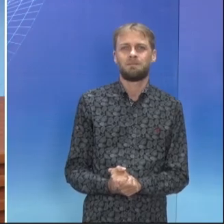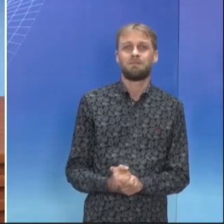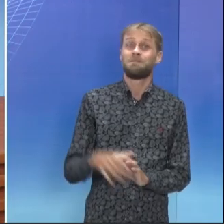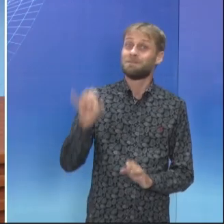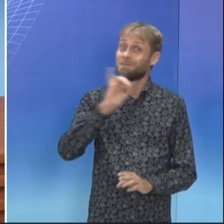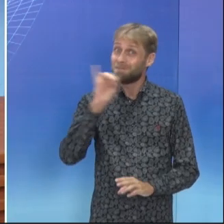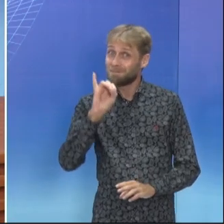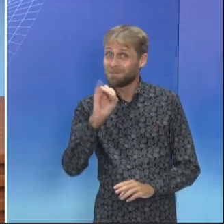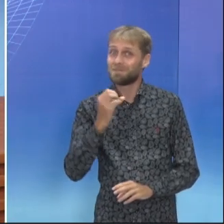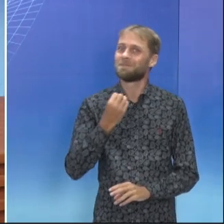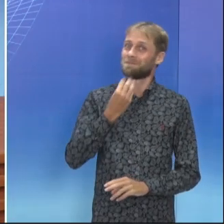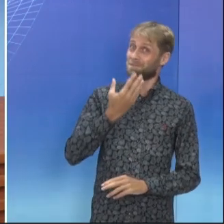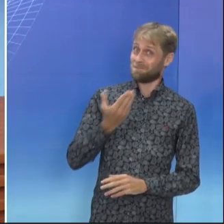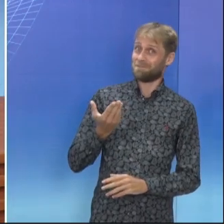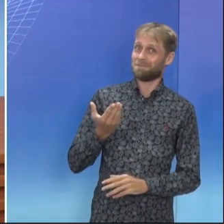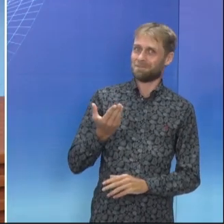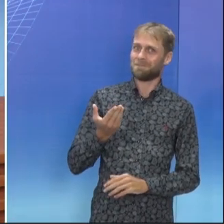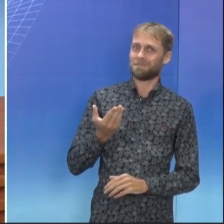Hola, ¿qué tal?